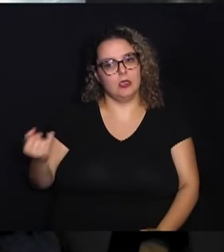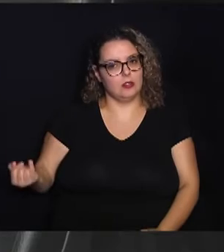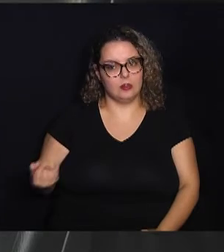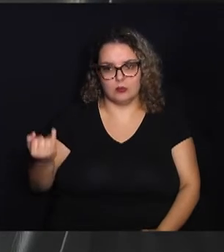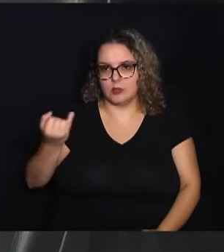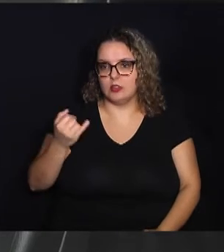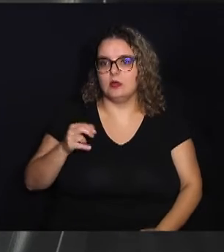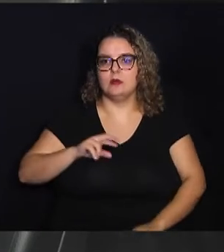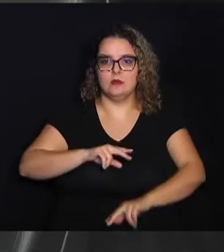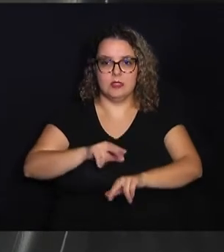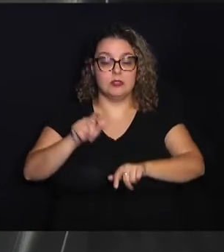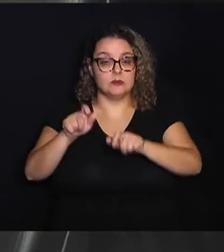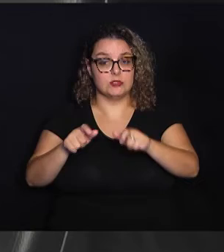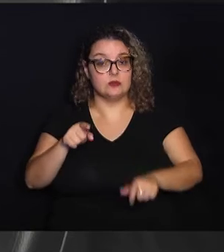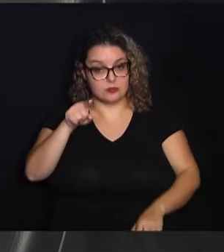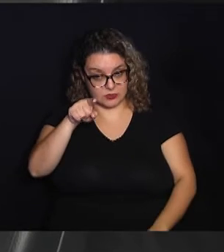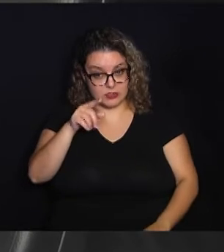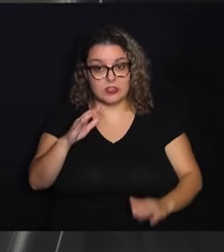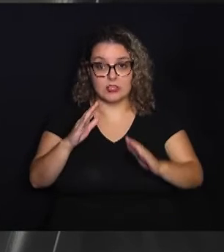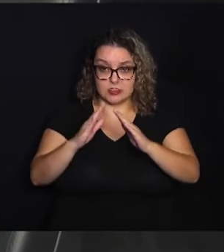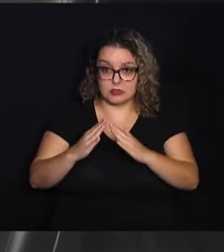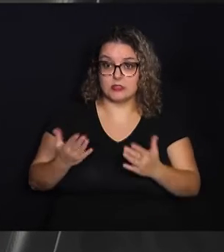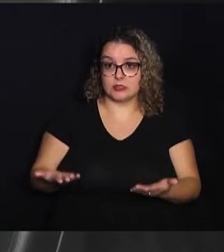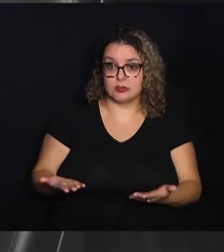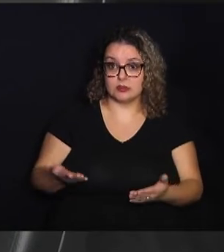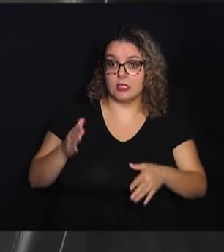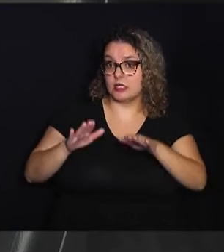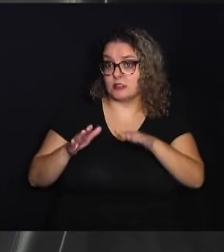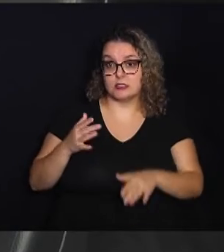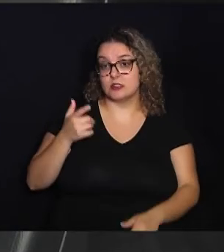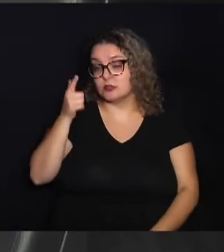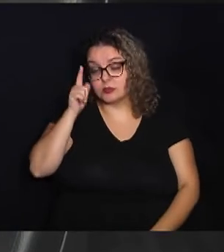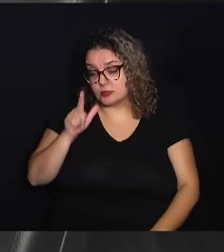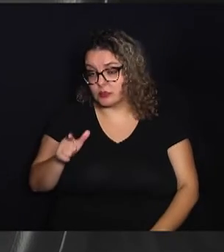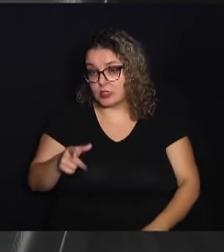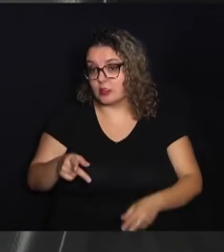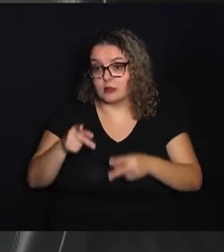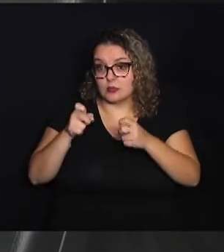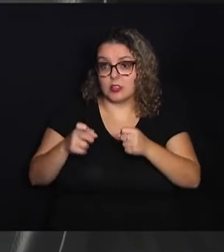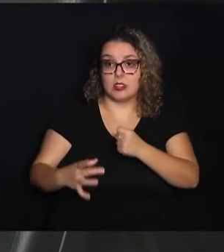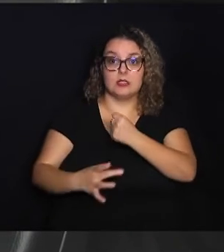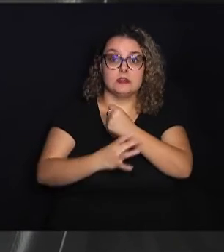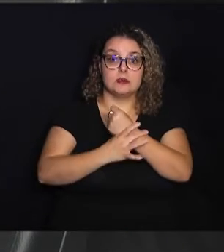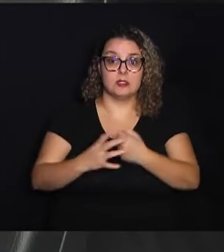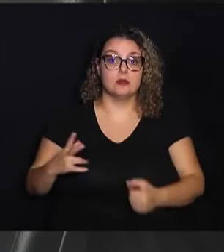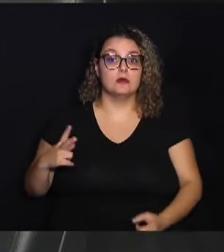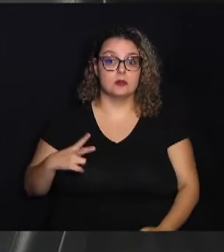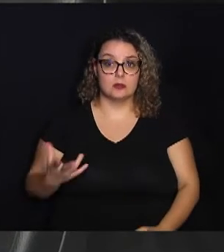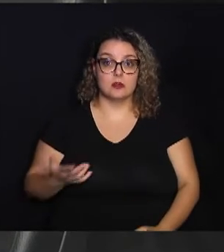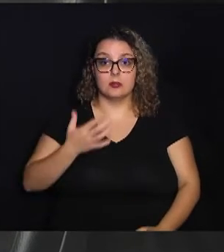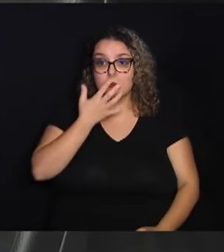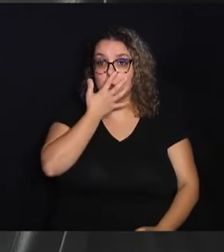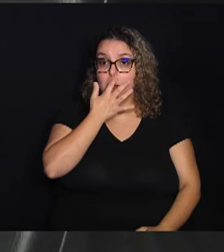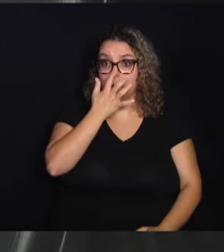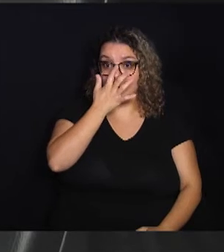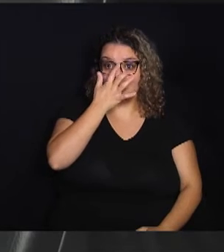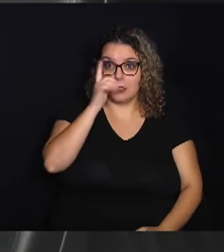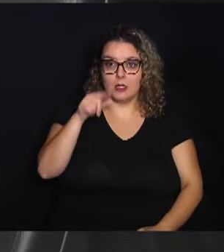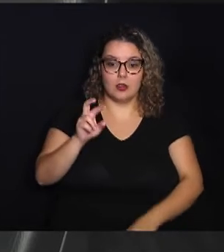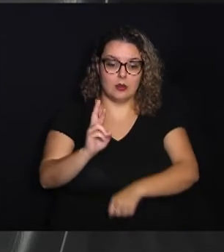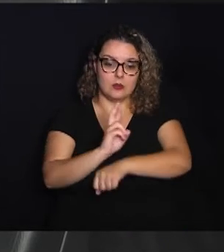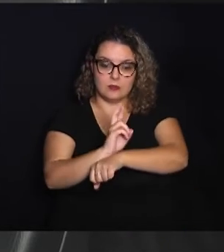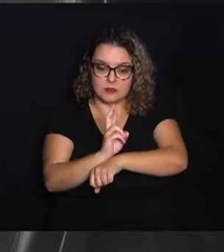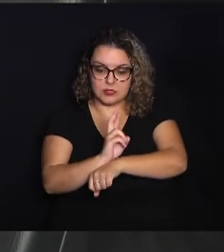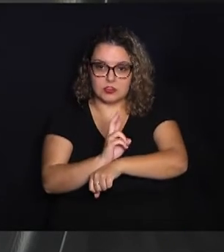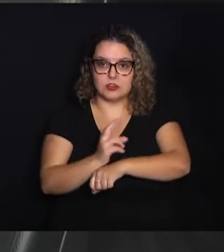Muita gente, às vezes, você que está em casa, às vezes não consegue perceber a segurança privada, mas é aquele vigilante que está no banco,